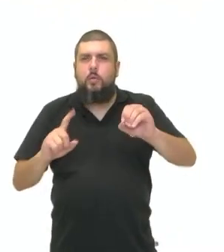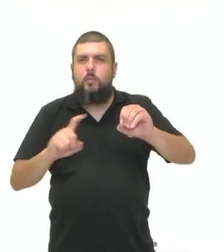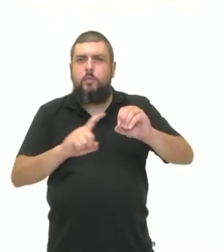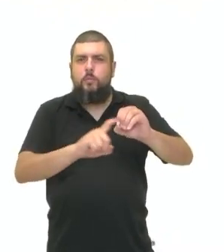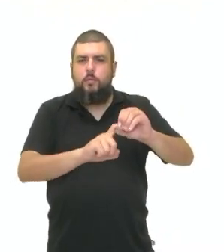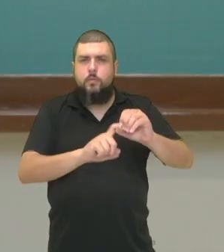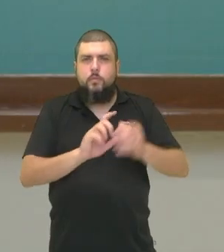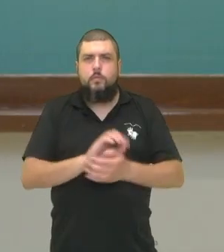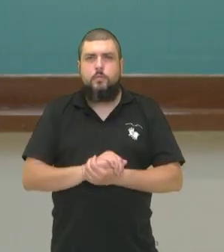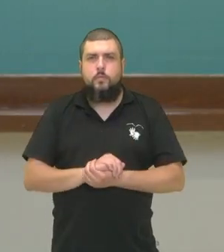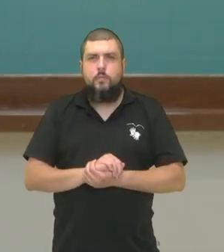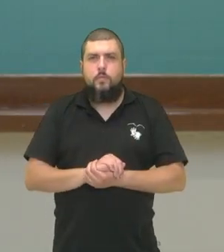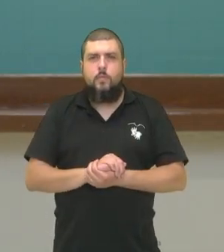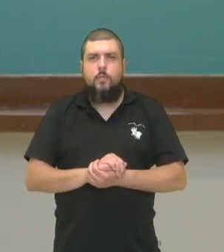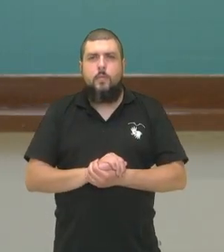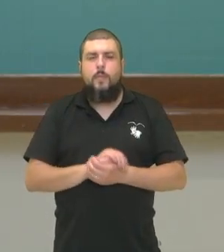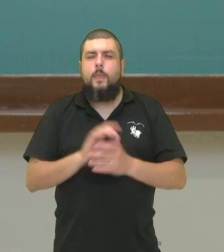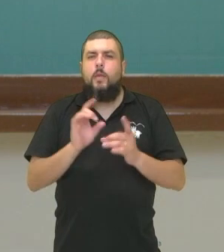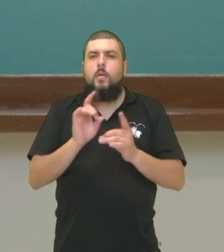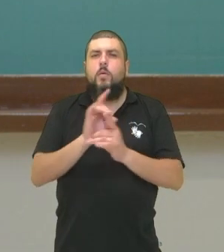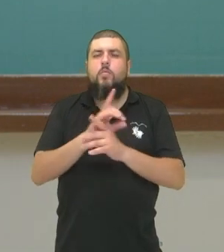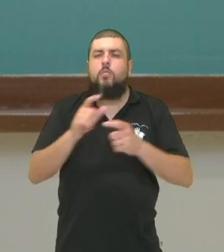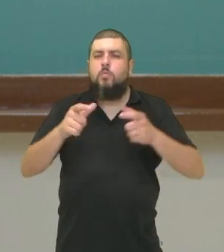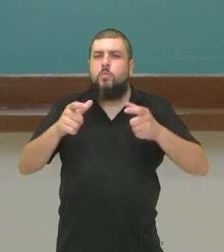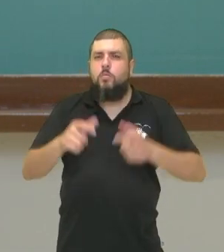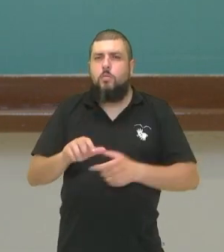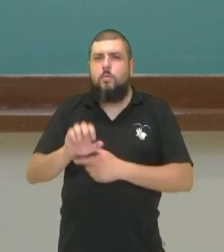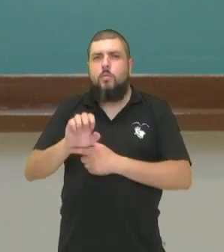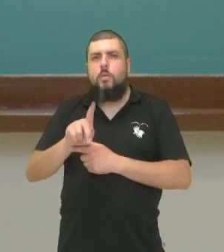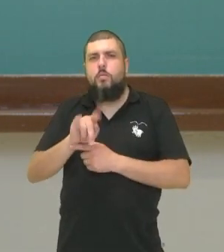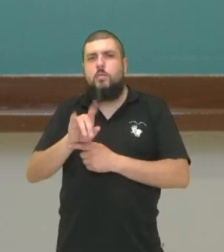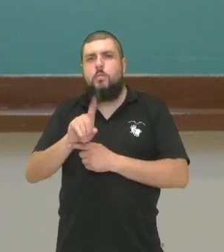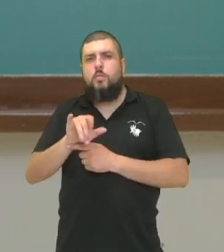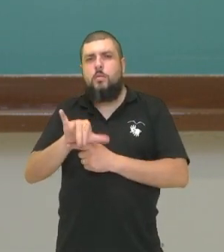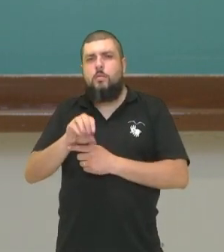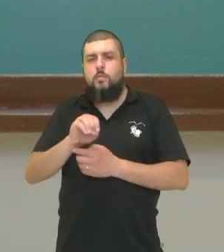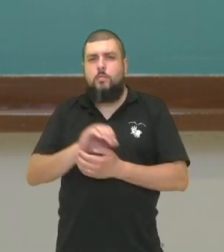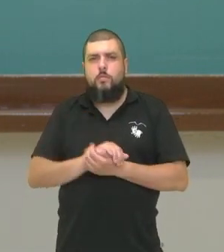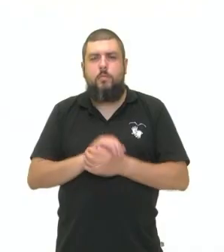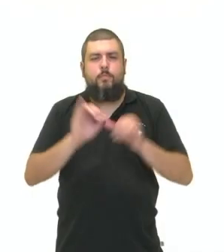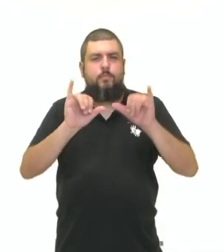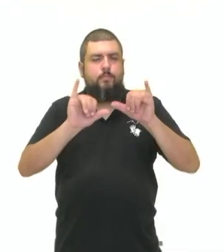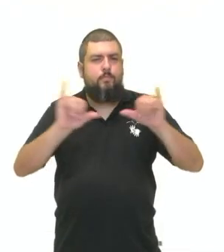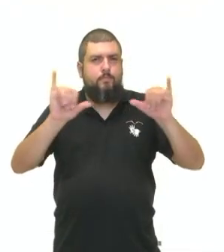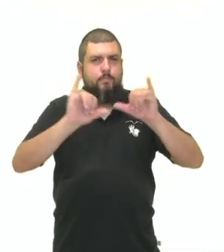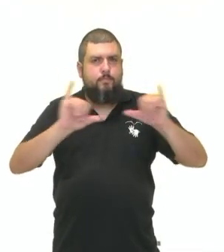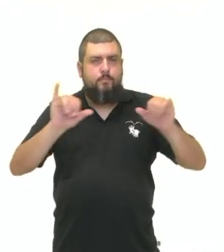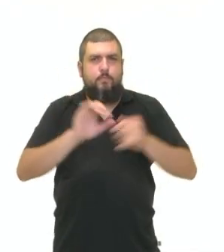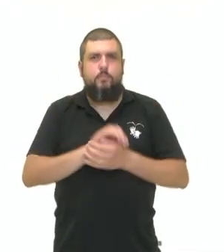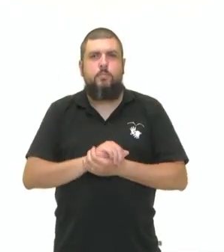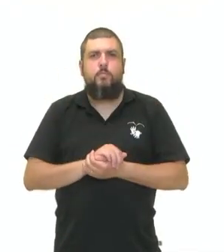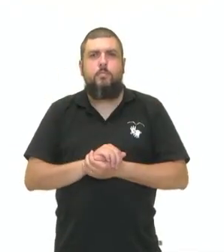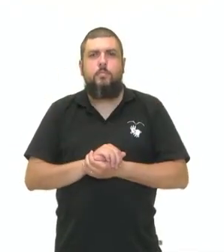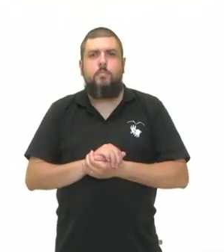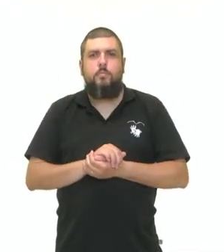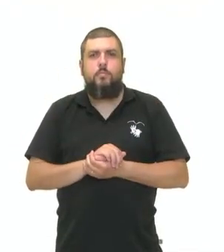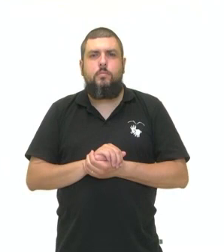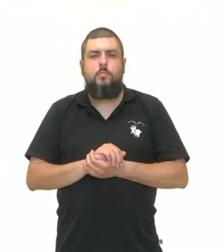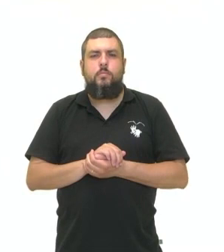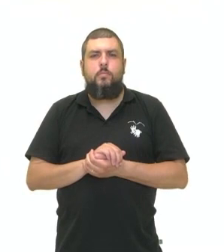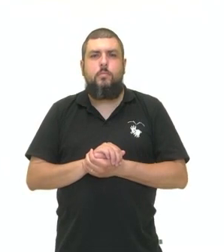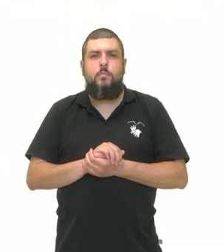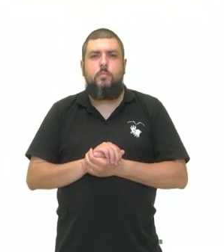final da maturação vai ocorrer lá no epidídimo. Vamos para uma notícia. Informações virais podem afetar o